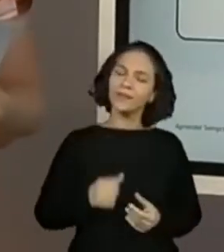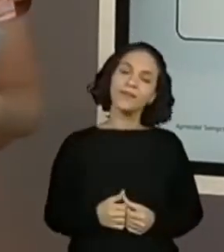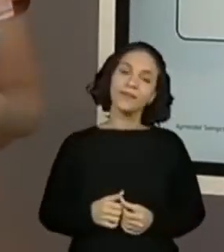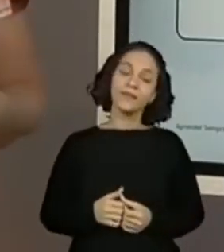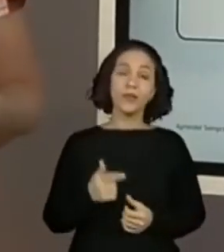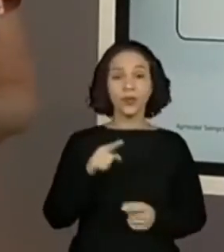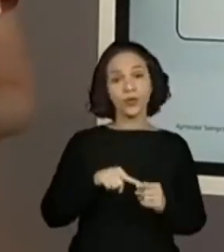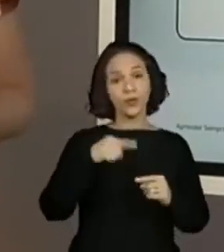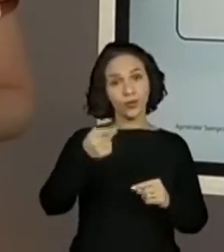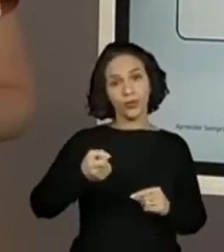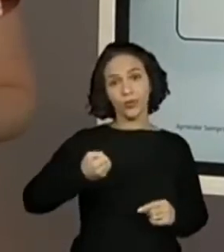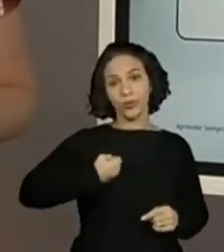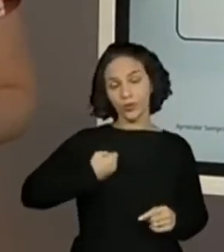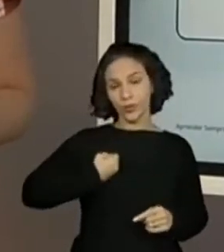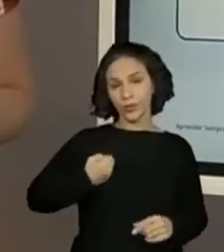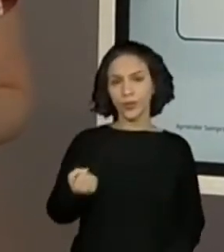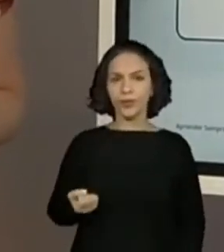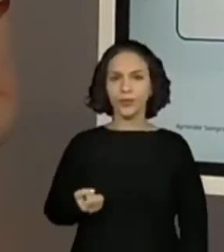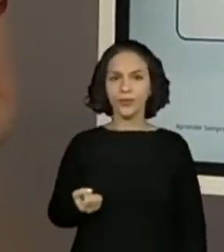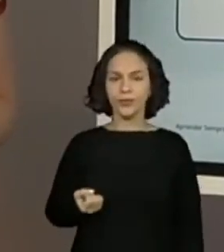O próximo número, o nono número,